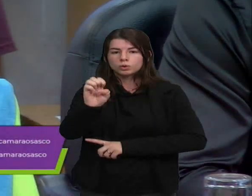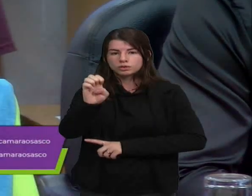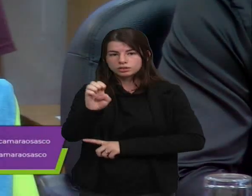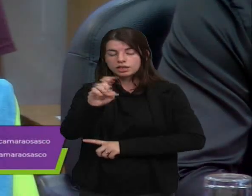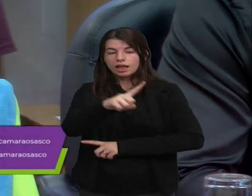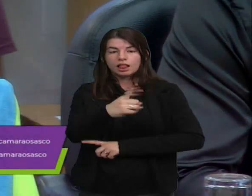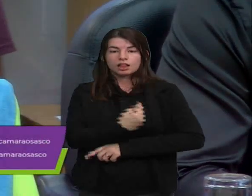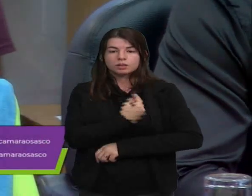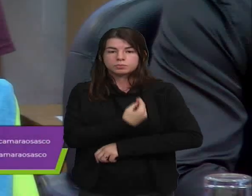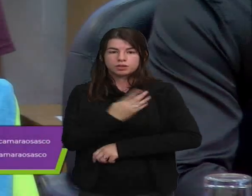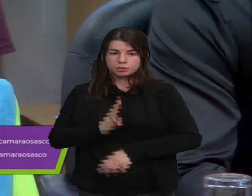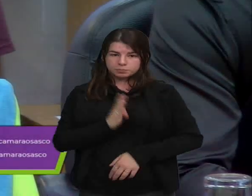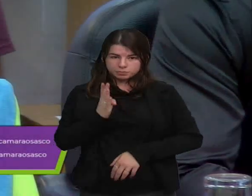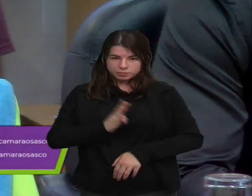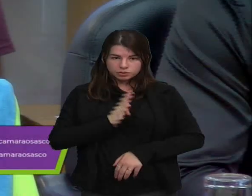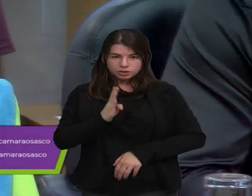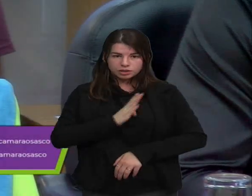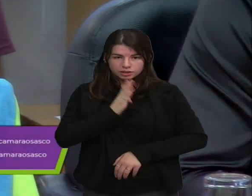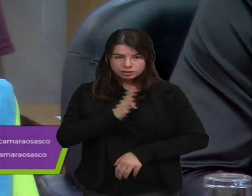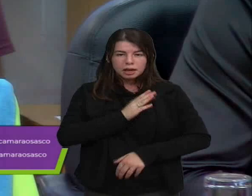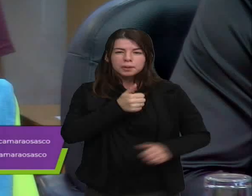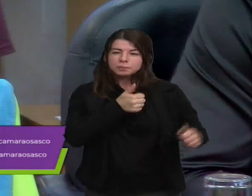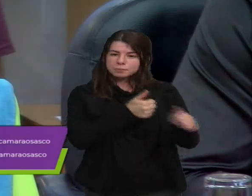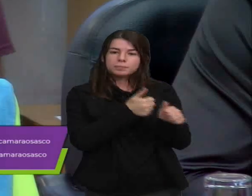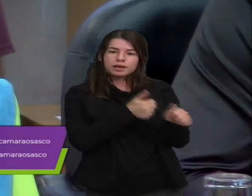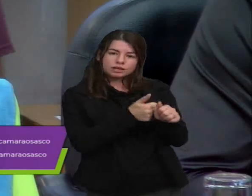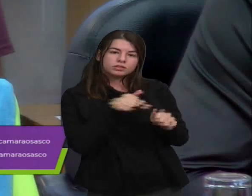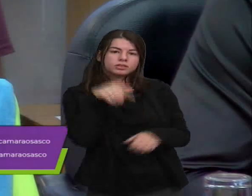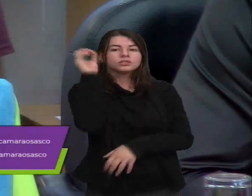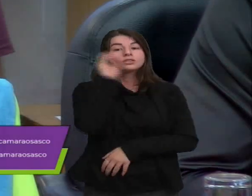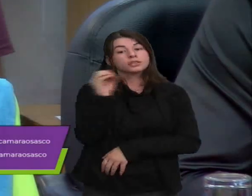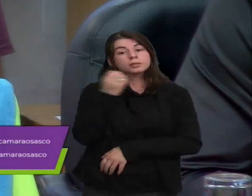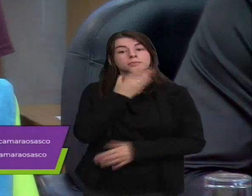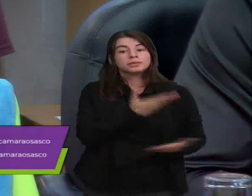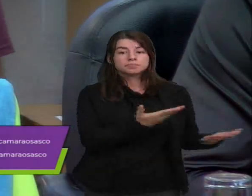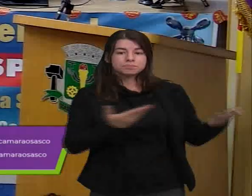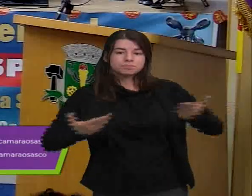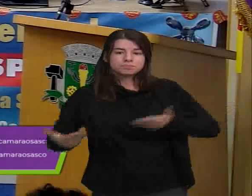vizinha aqui e sempre muito bem-vinda a essa casa